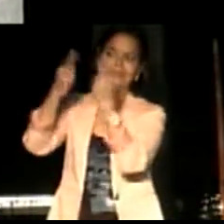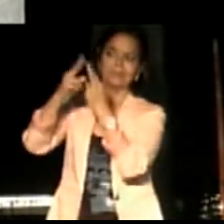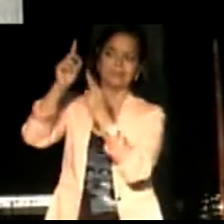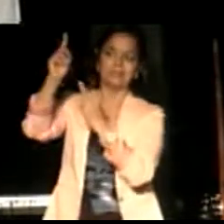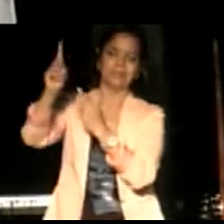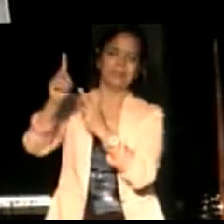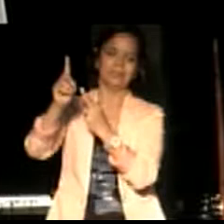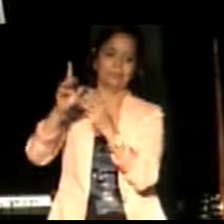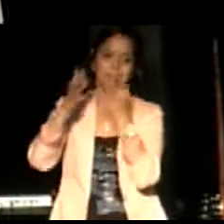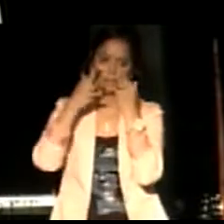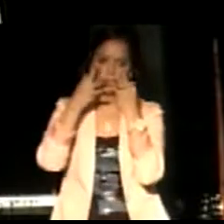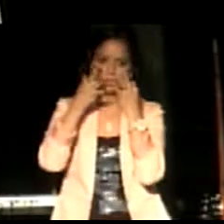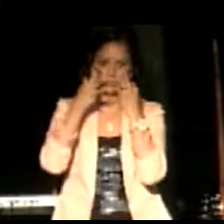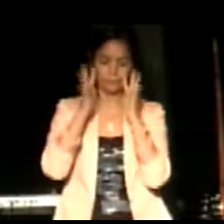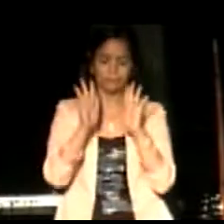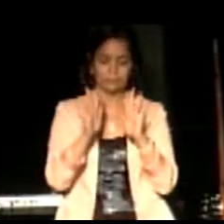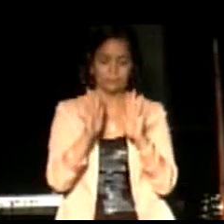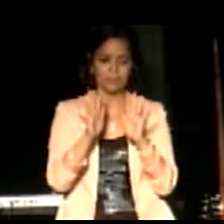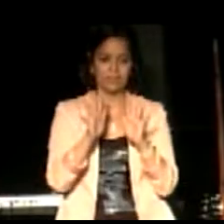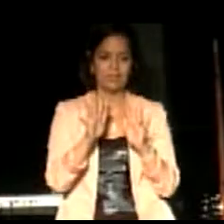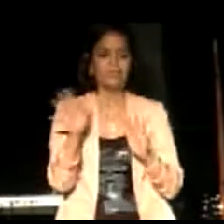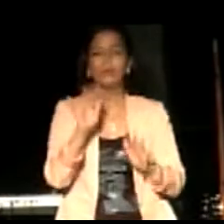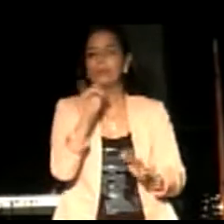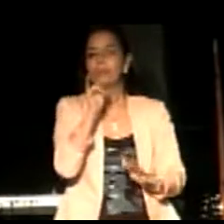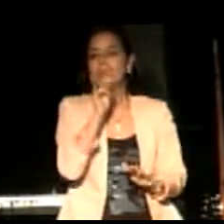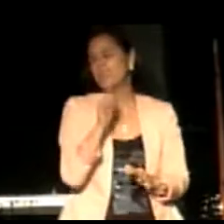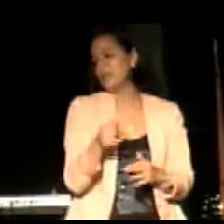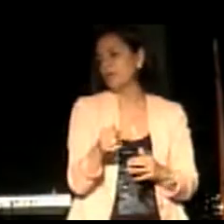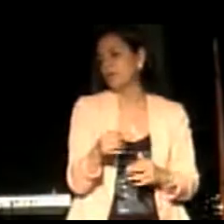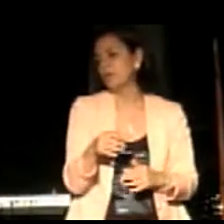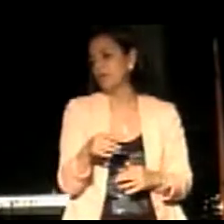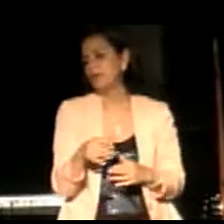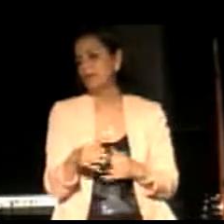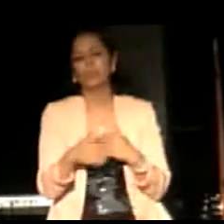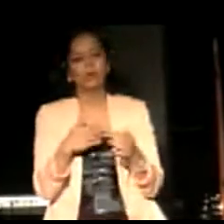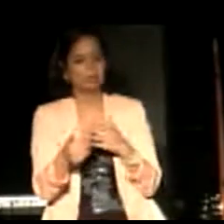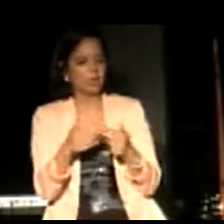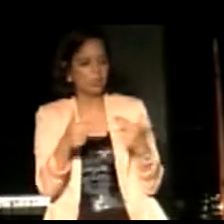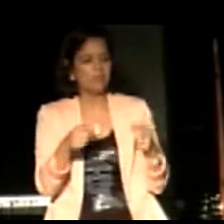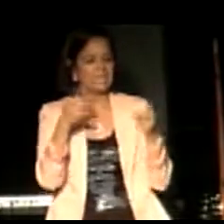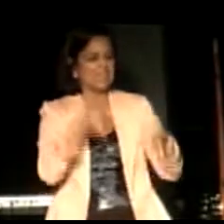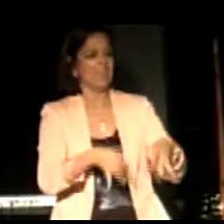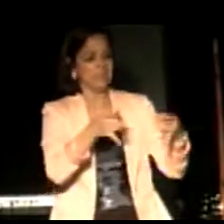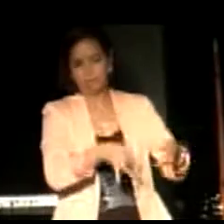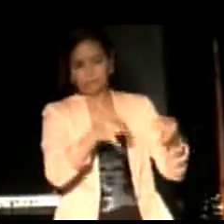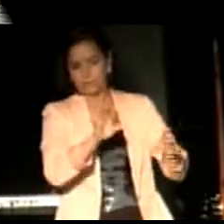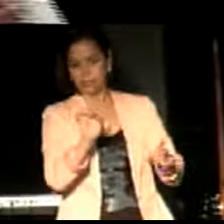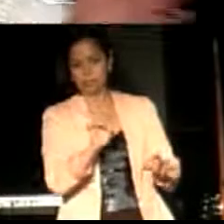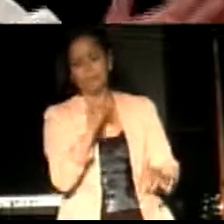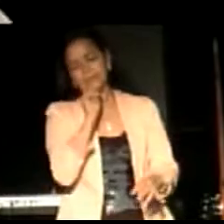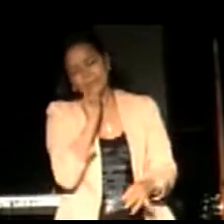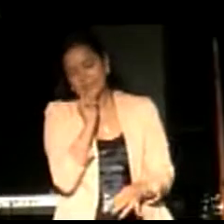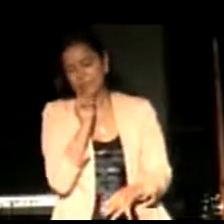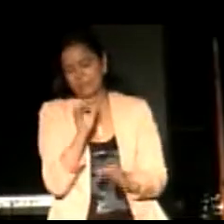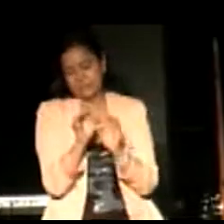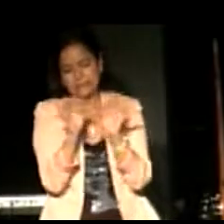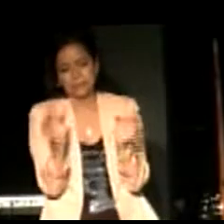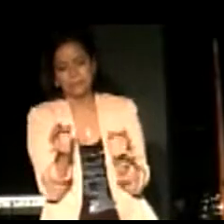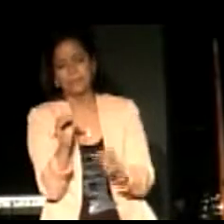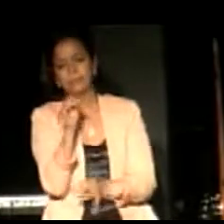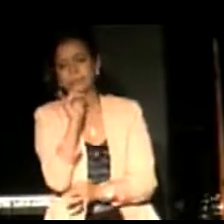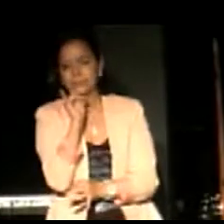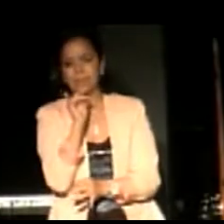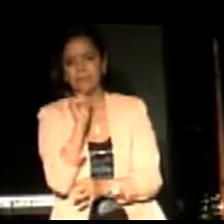uma observação importante. Não é abrir mão de qualquer coisa em qualquer situação. Eu vou dar um exemplo bem